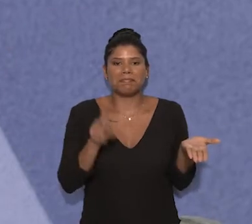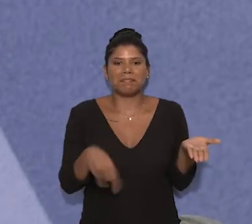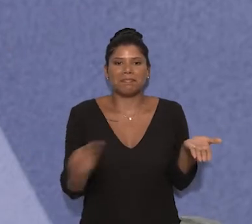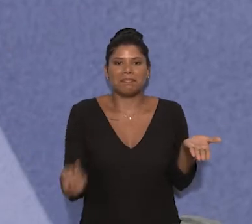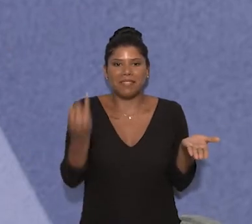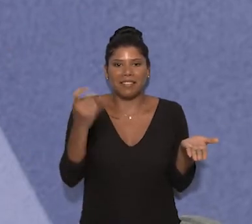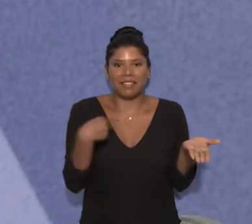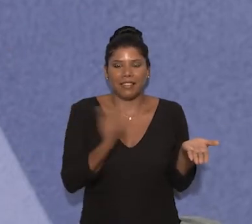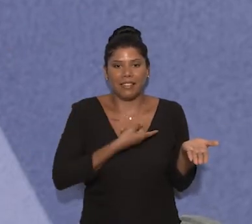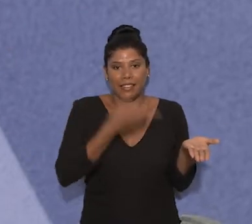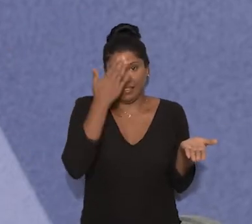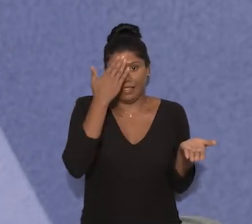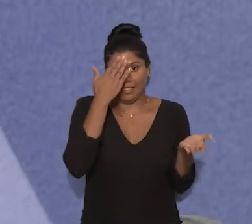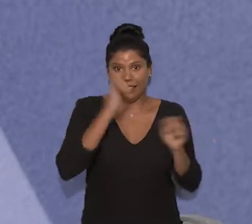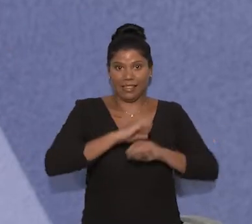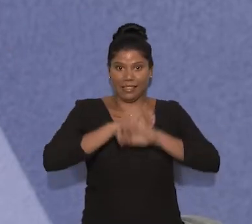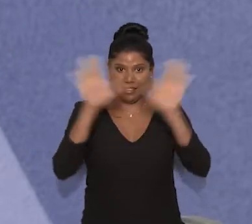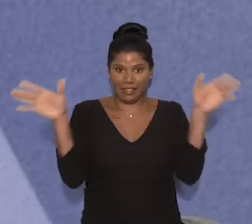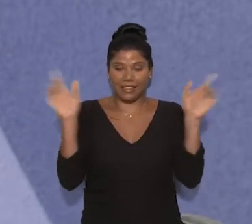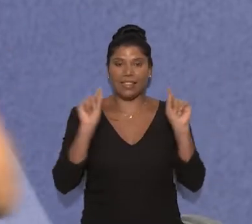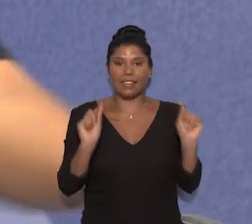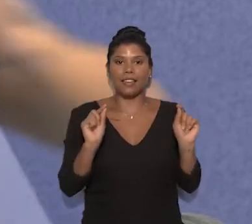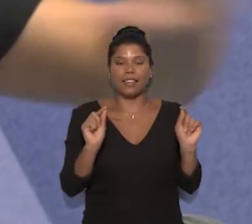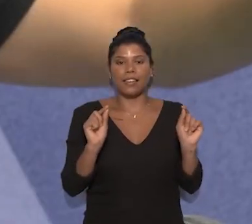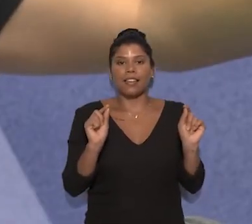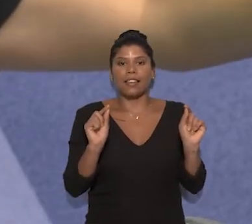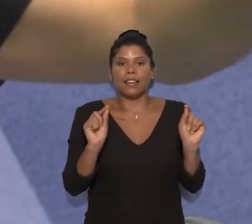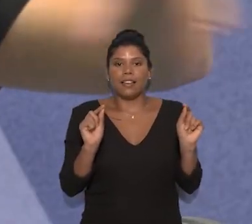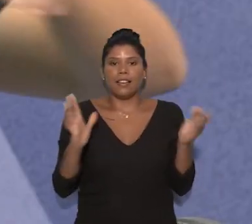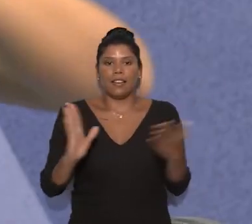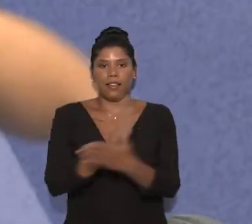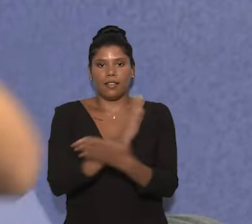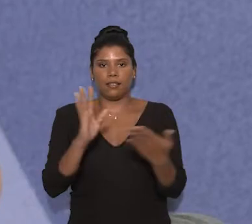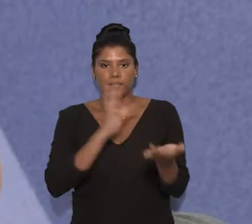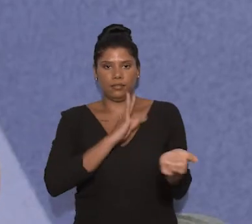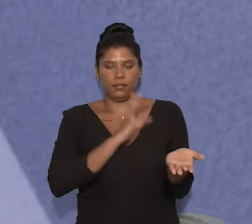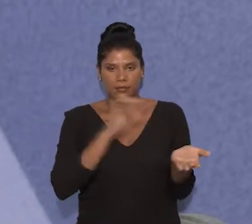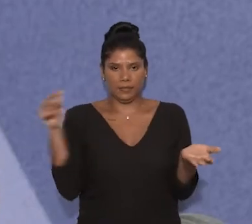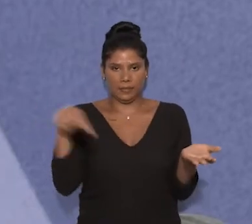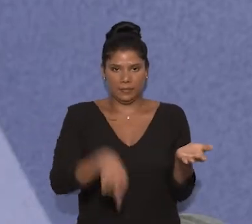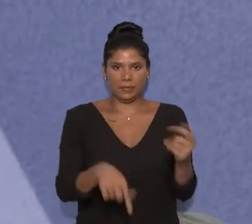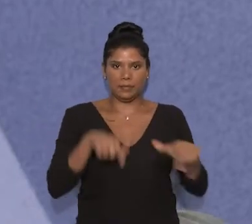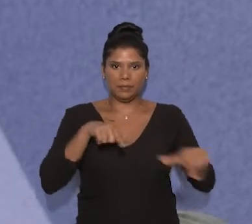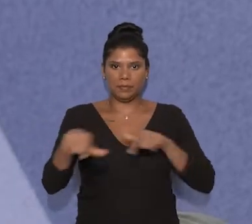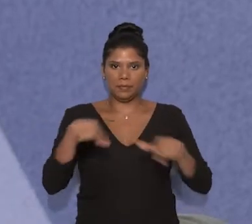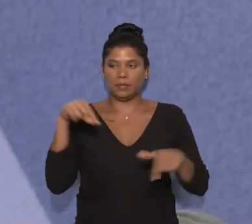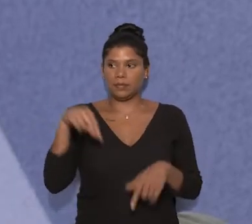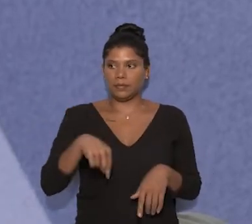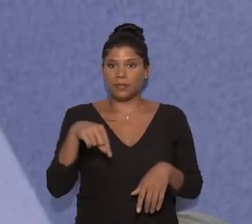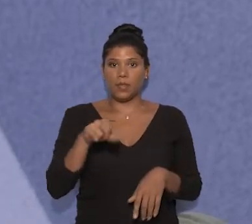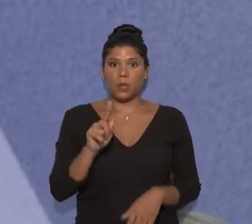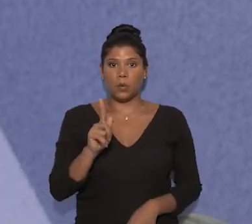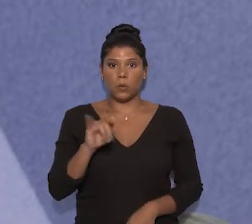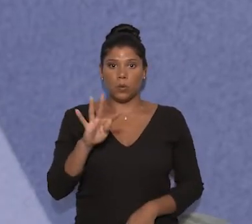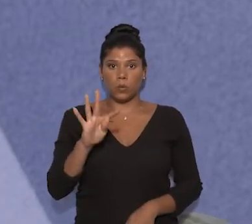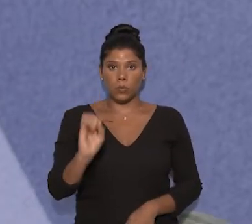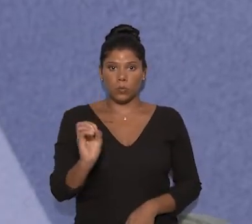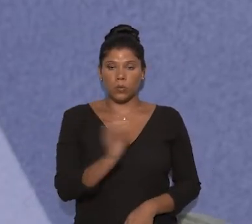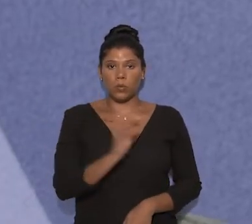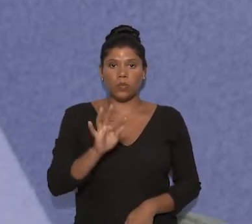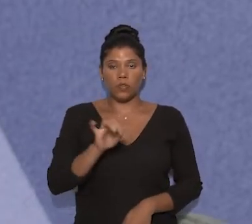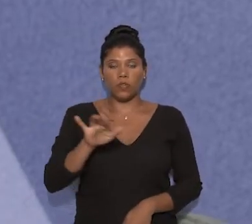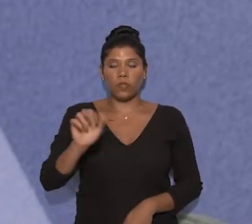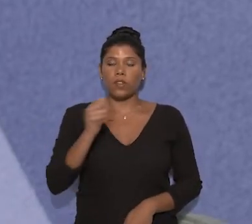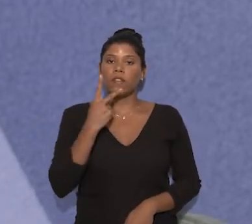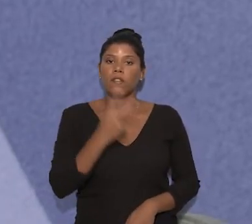entender nas entrevistas. O Vojvoda fala exatamente o que aconteceu. Ao contrário de alguns técnicos que passaram por aqui, que o cara fala, o Guto Ferreira, por exemplo. O Guto Ferreira, ele